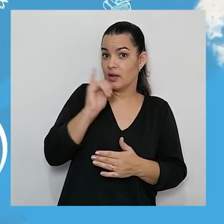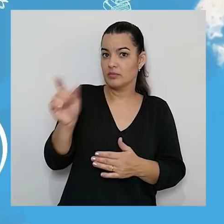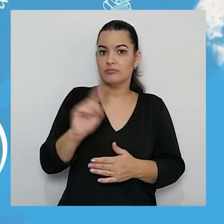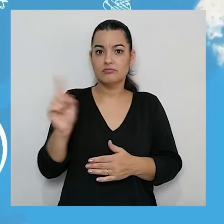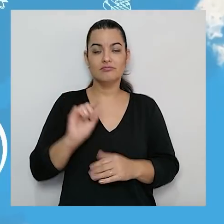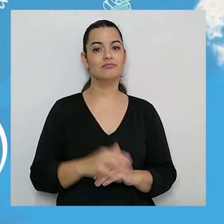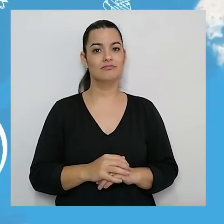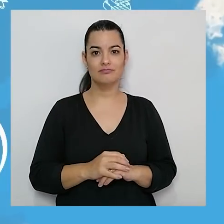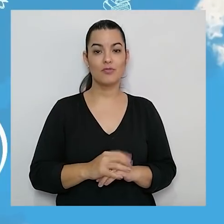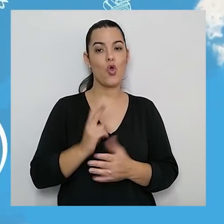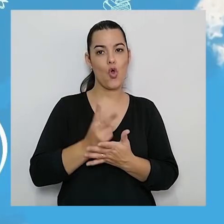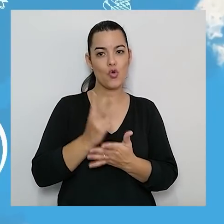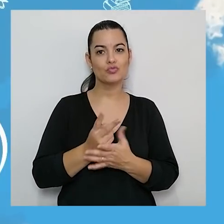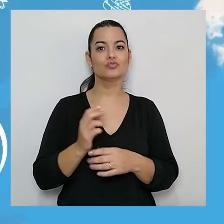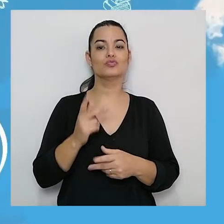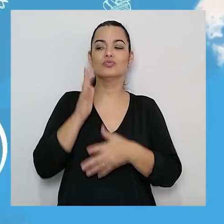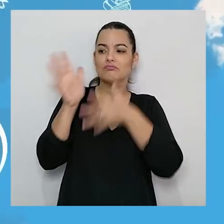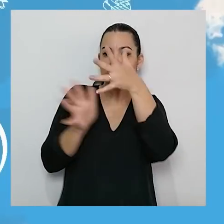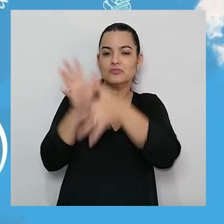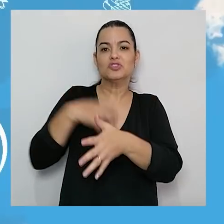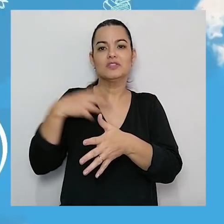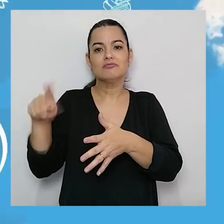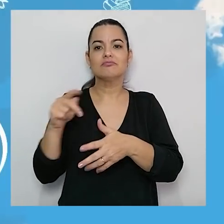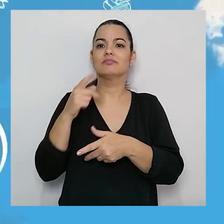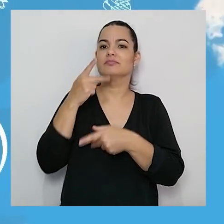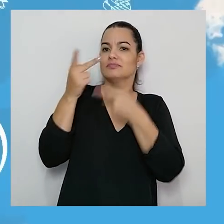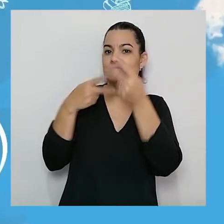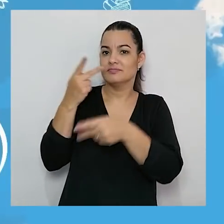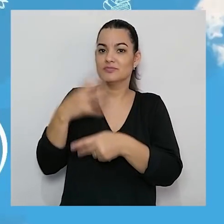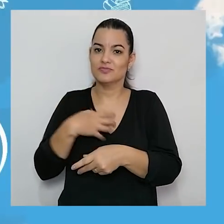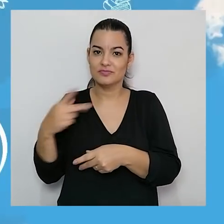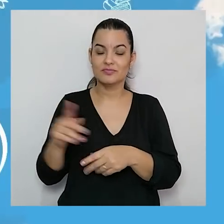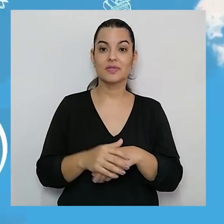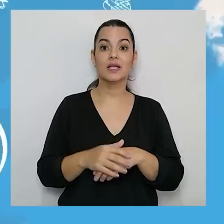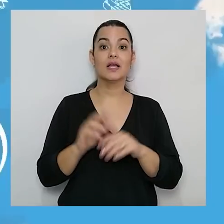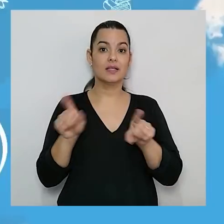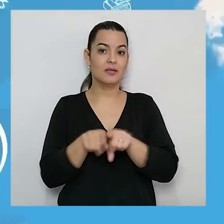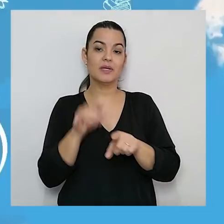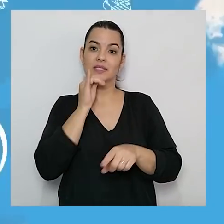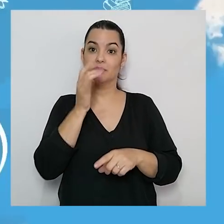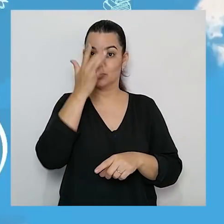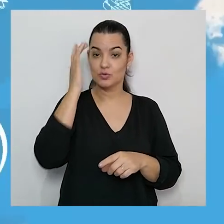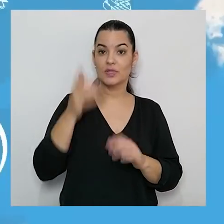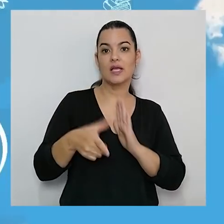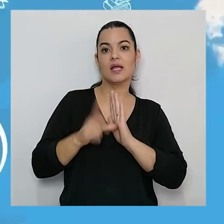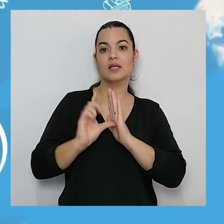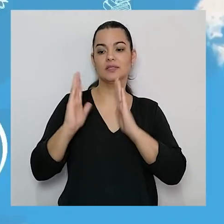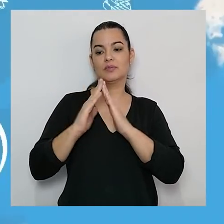acontecer também, a pessoa saiu lá da região Nordeste, né? Nesse exemplo que eu dei para vocês. Ela veio para São